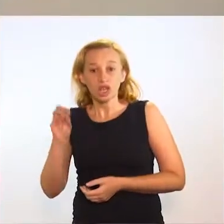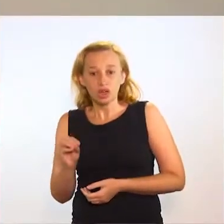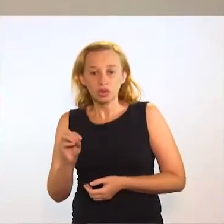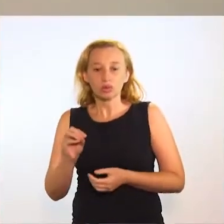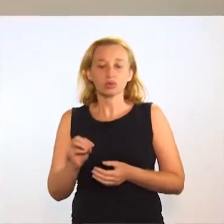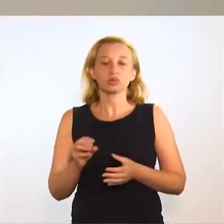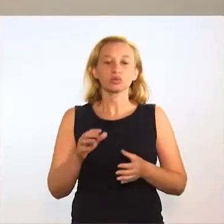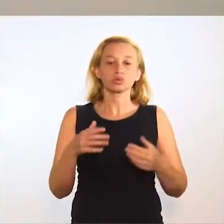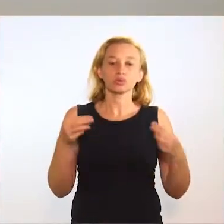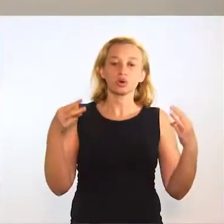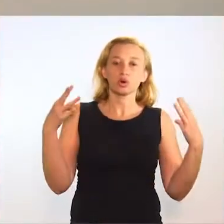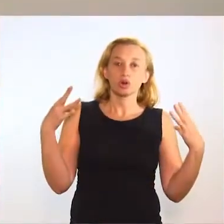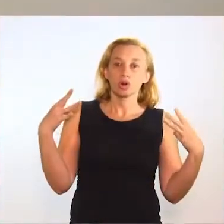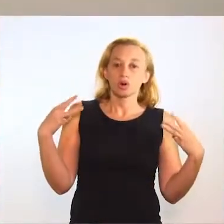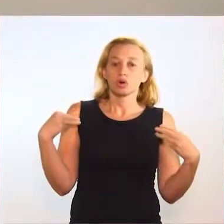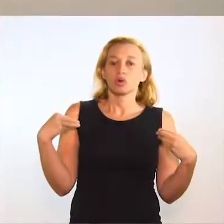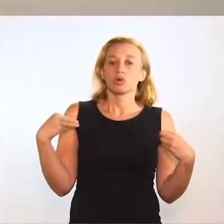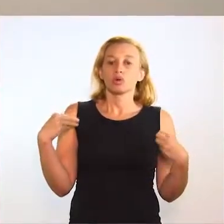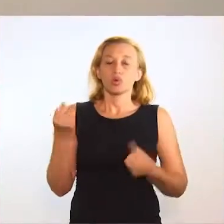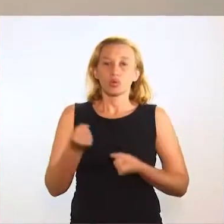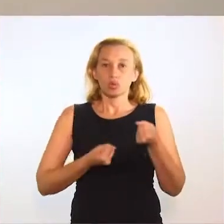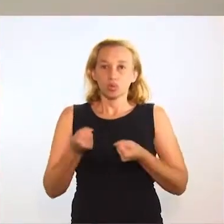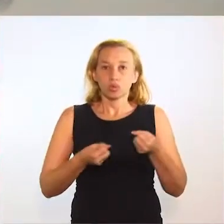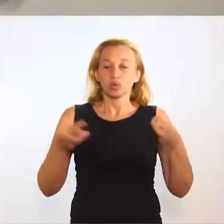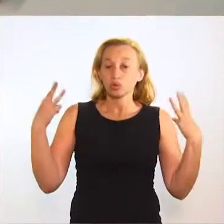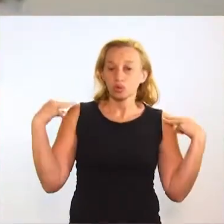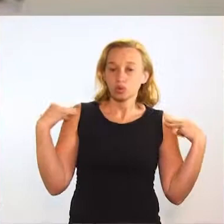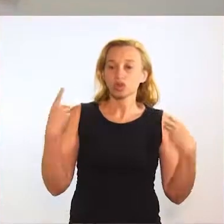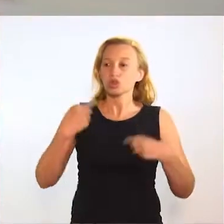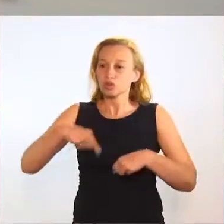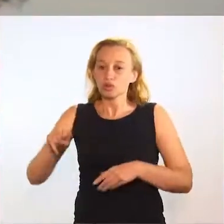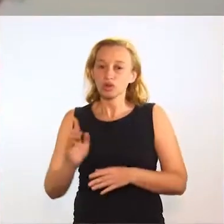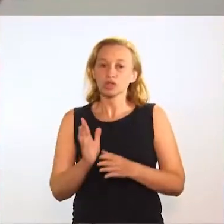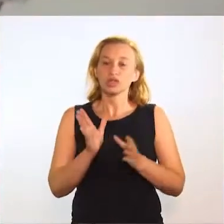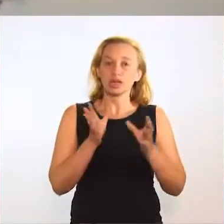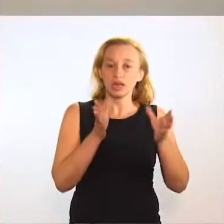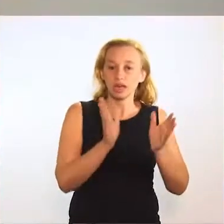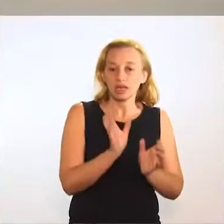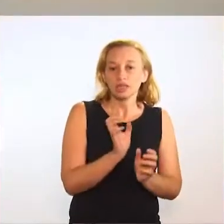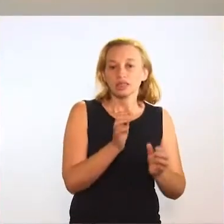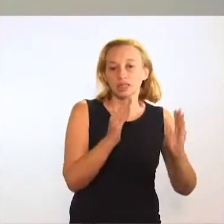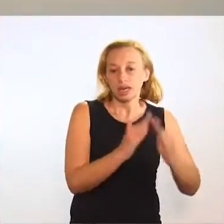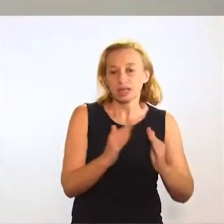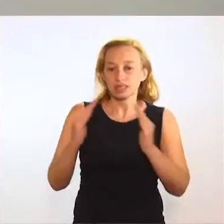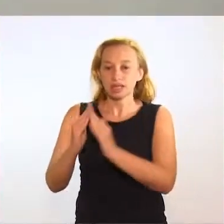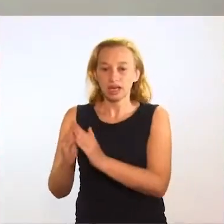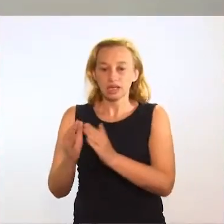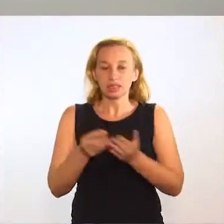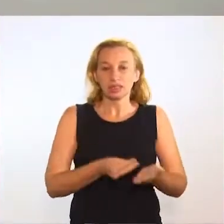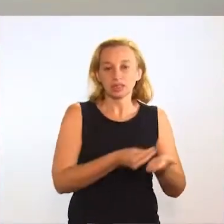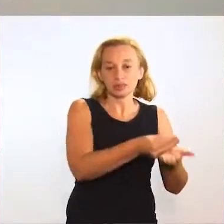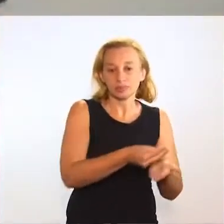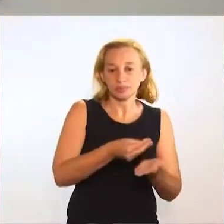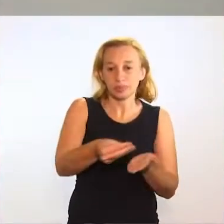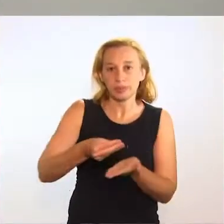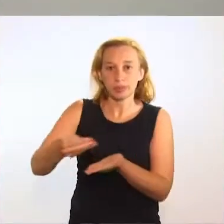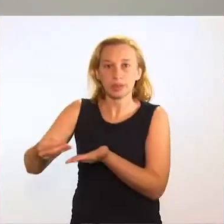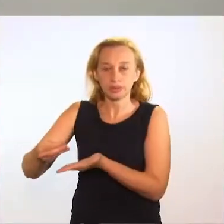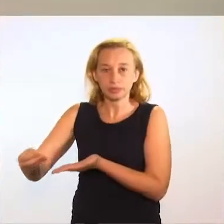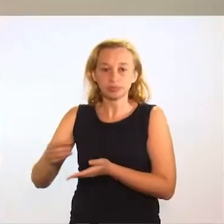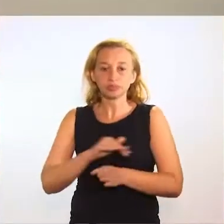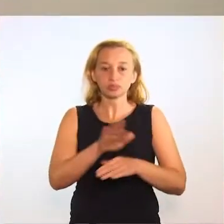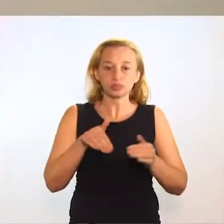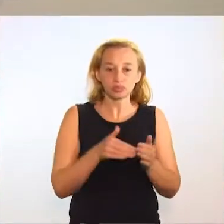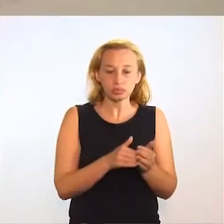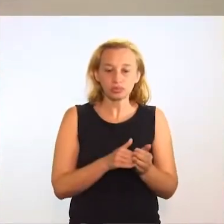levou que foi voluntário, e ele levou de casa em casa os materiais. Então, ele levava e no final ele passava